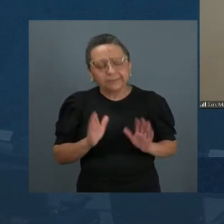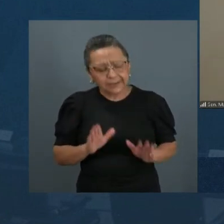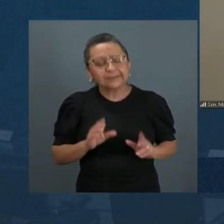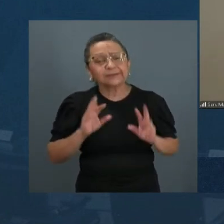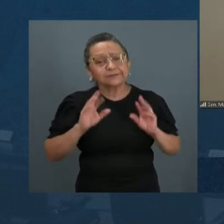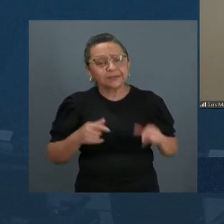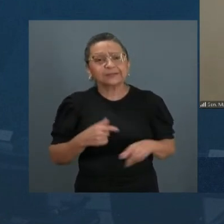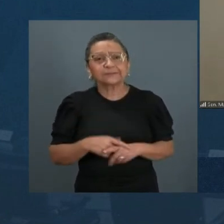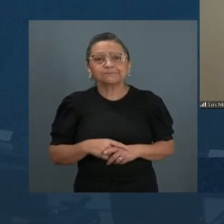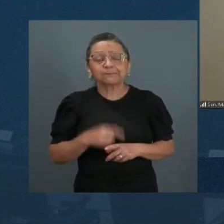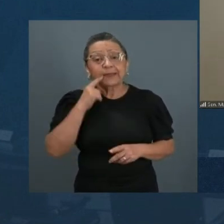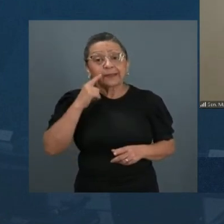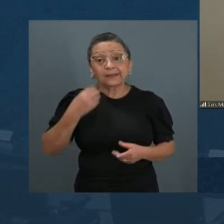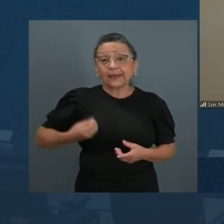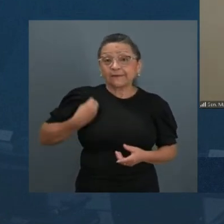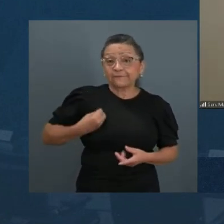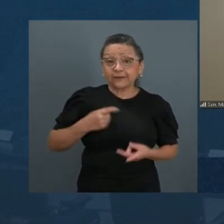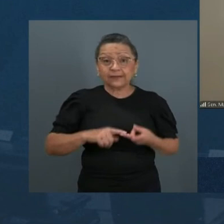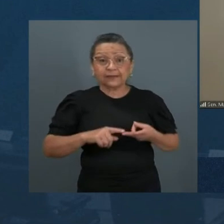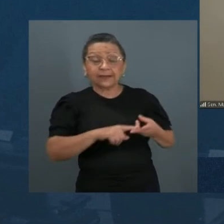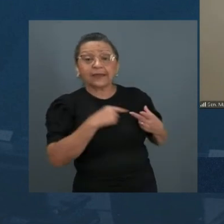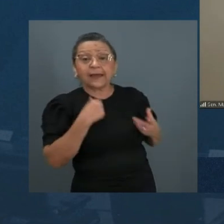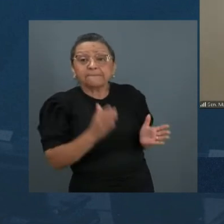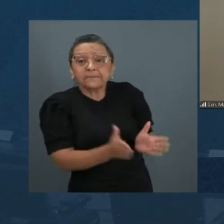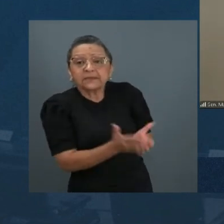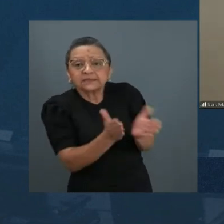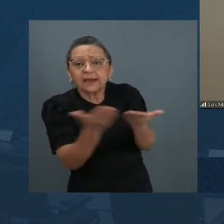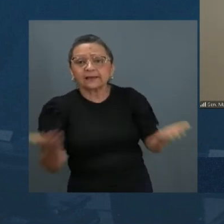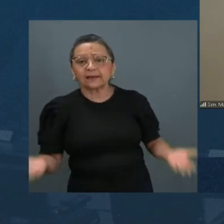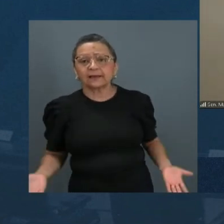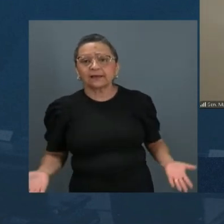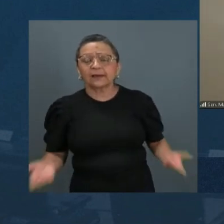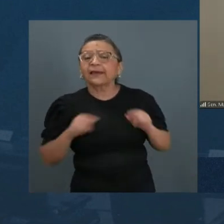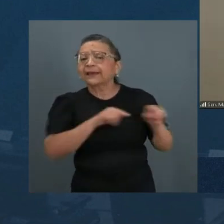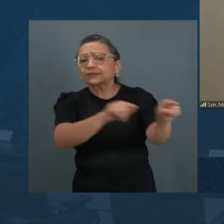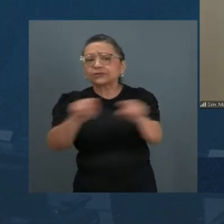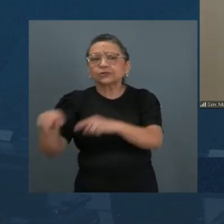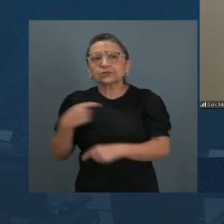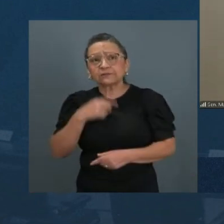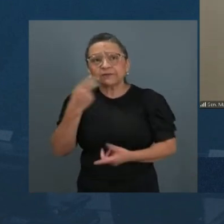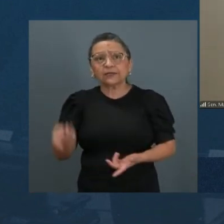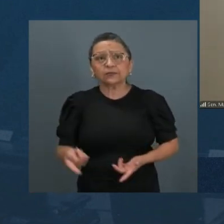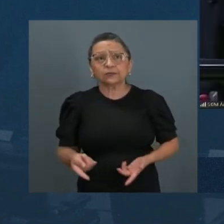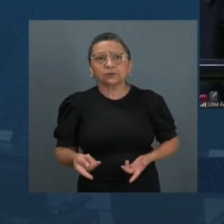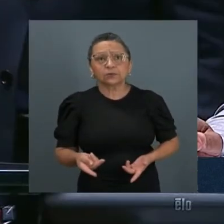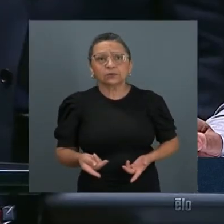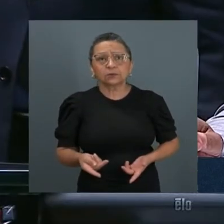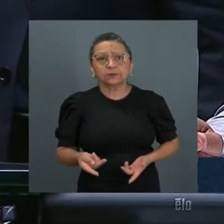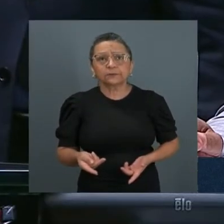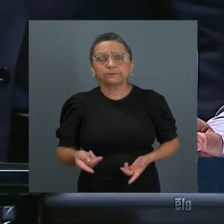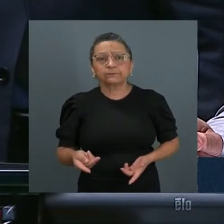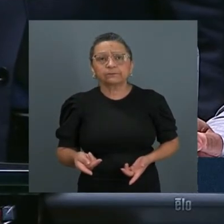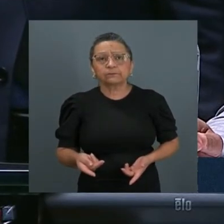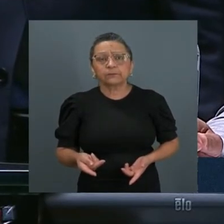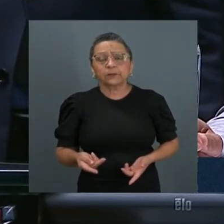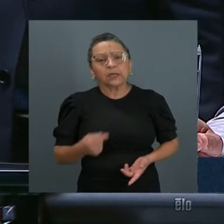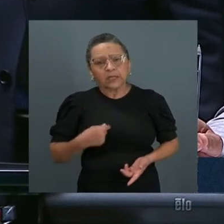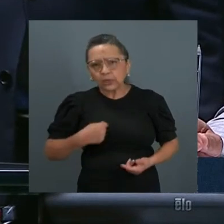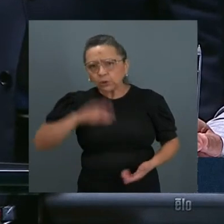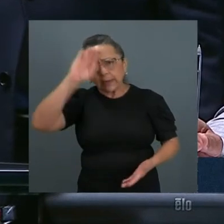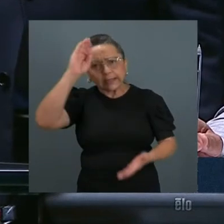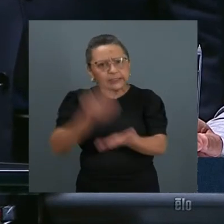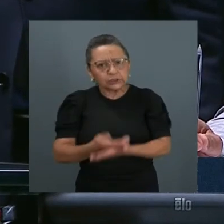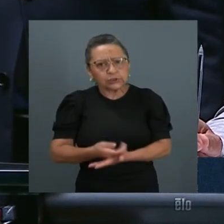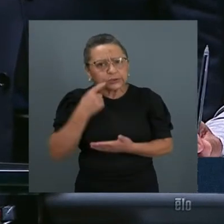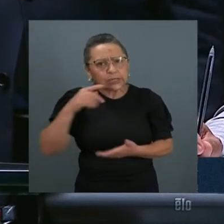diferença entre a vida e a miséria. É disso que a gente está falando. Obrigado, senadora Mara. Eu estou acreditando que a gente está ouvindo